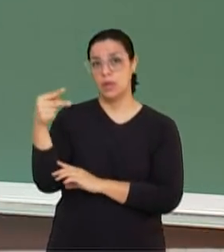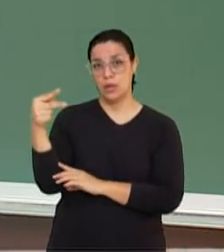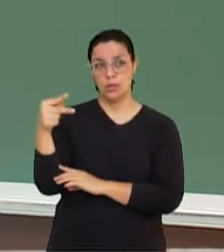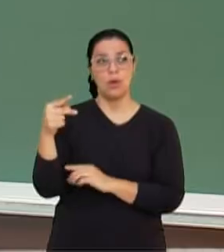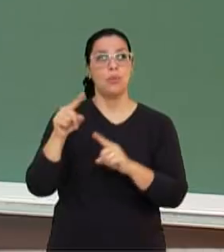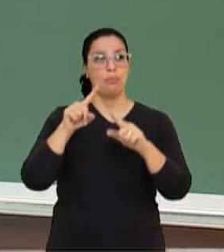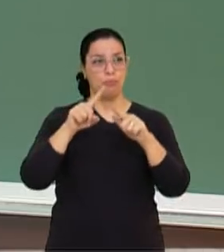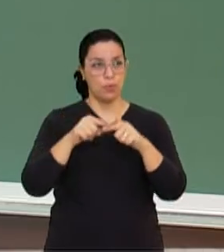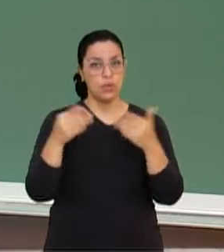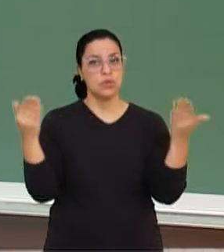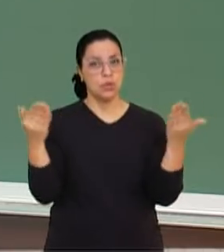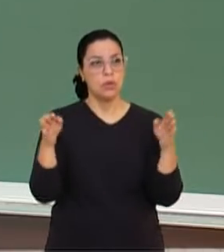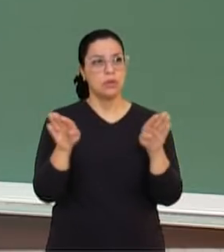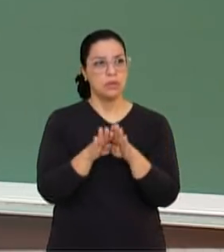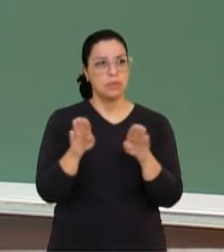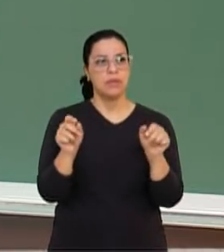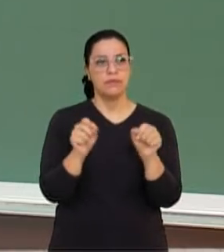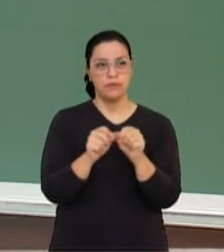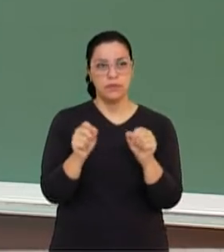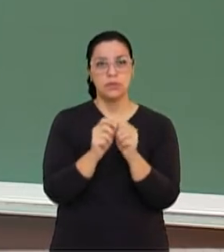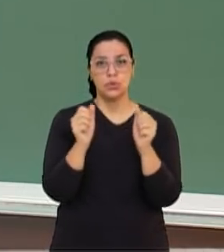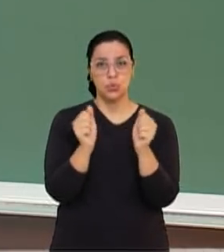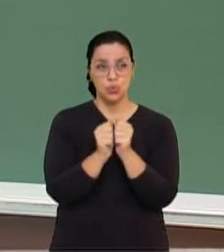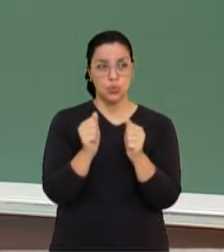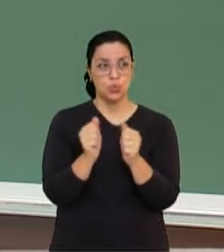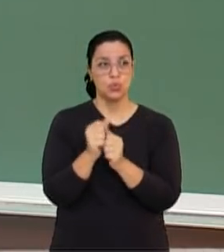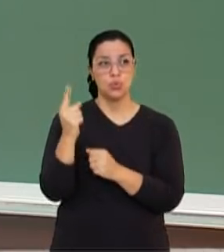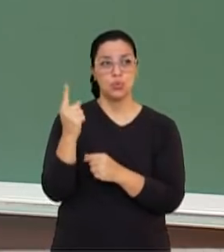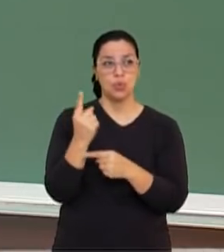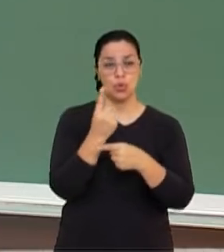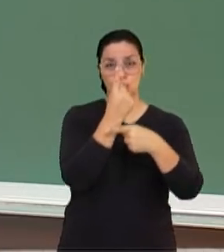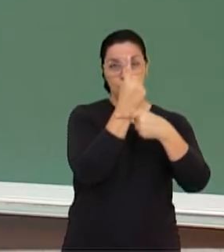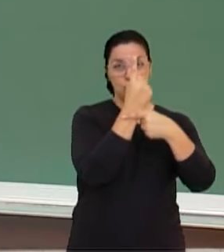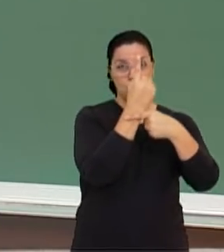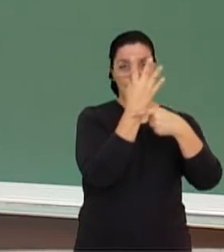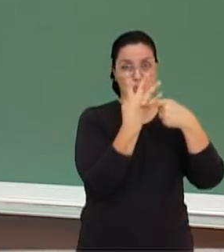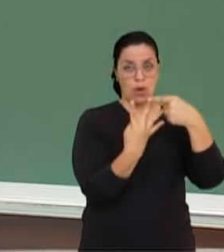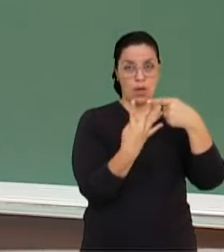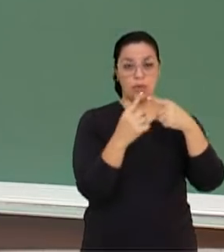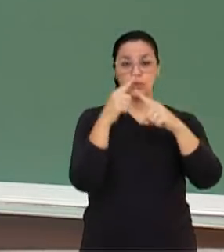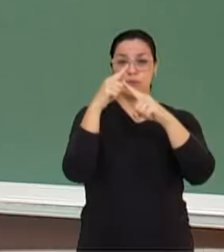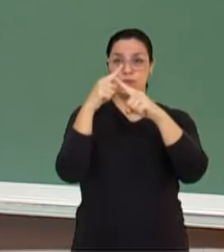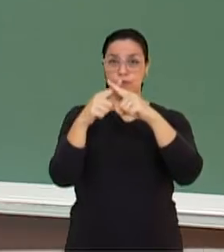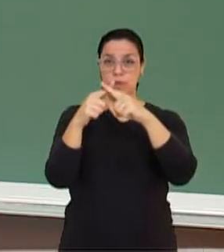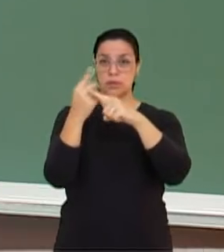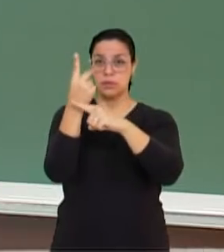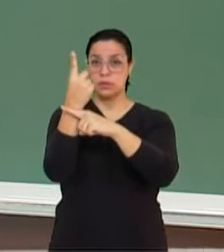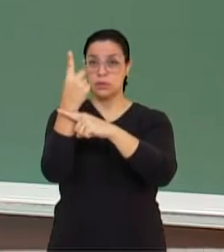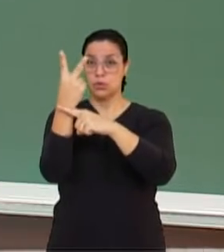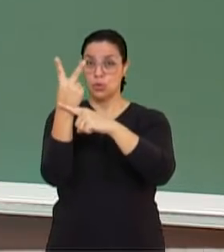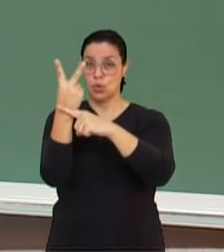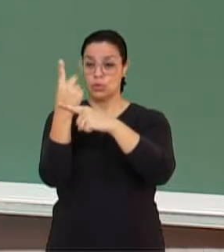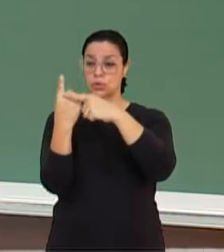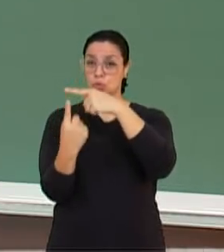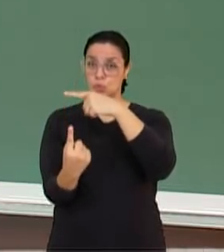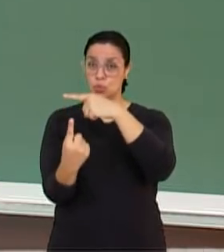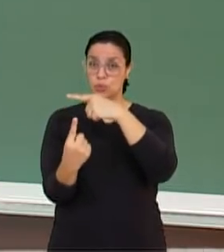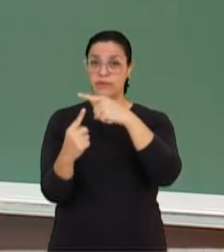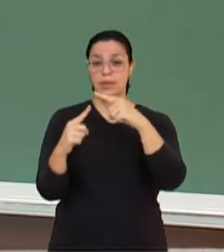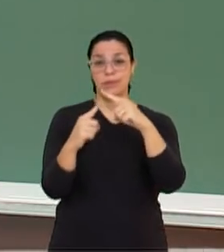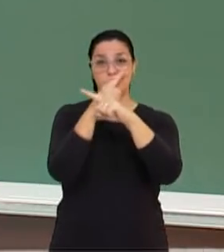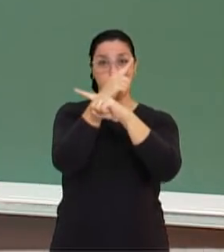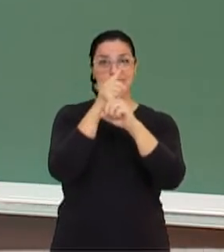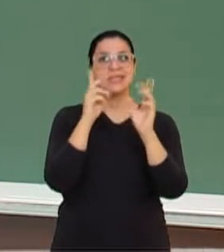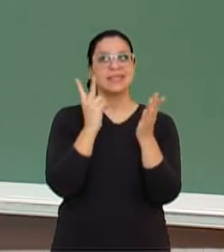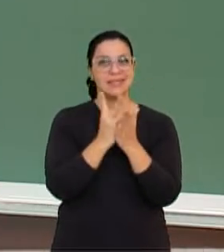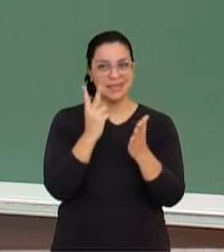isso, a professora vai colocar aqui, ó, o 1 aqui embaixo, tá? Para fazer essa multiplicação. Porque essa multiplicação, ela